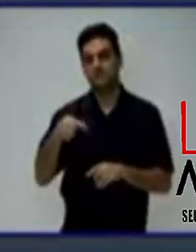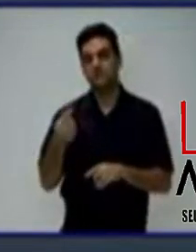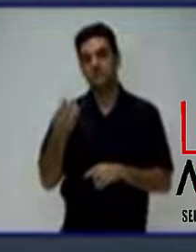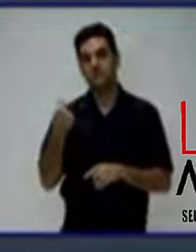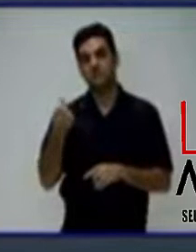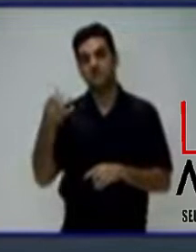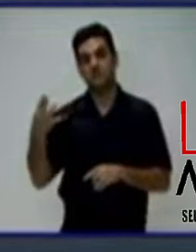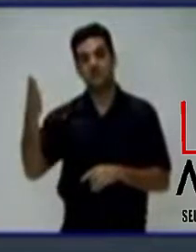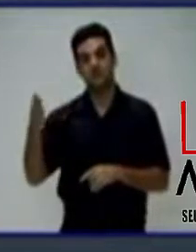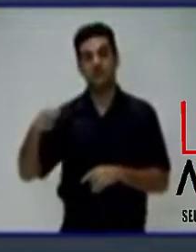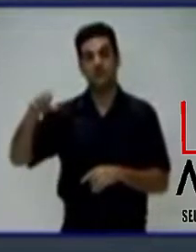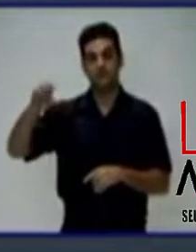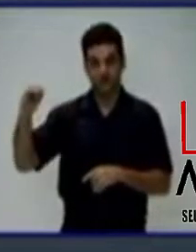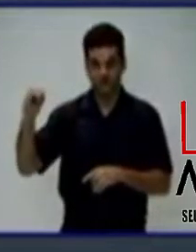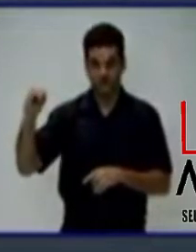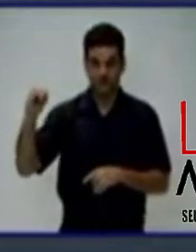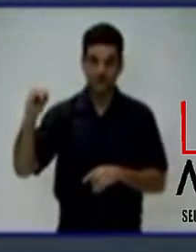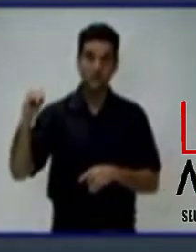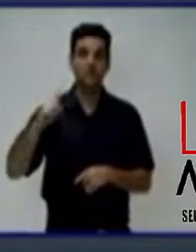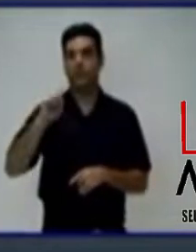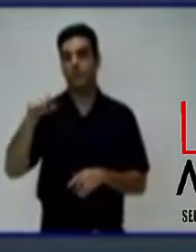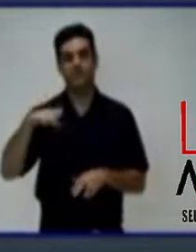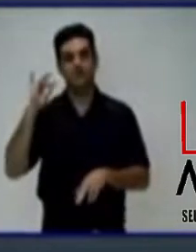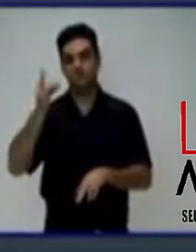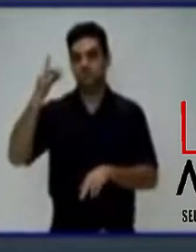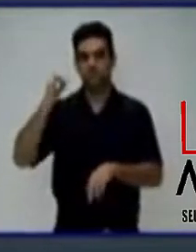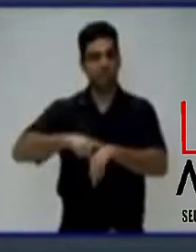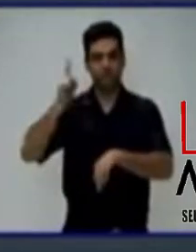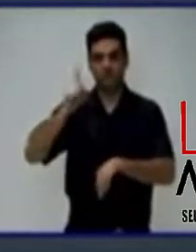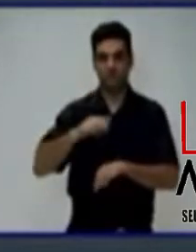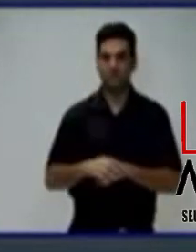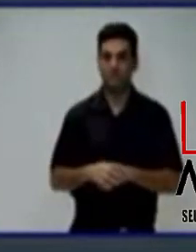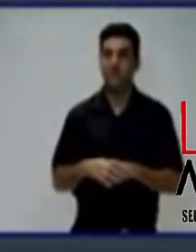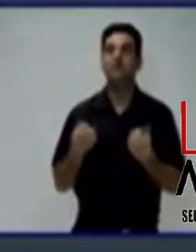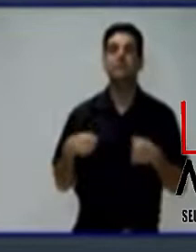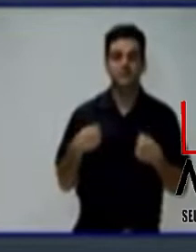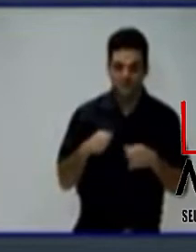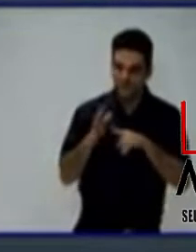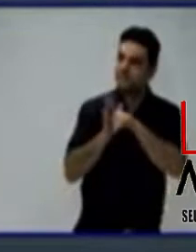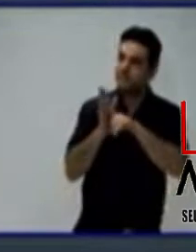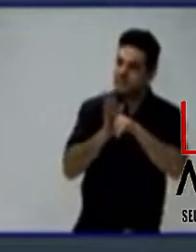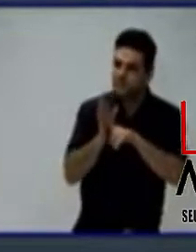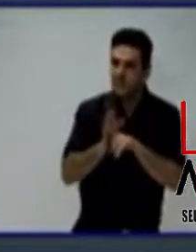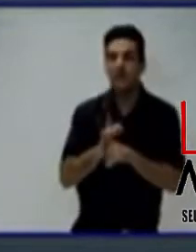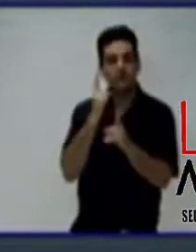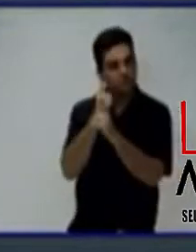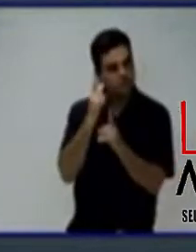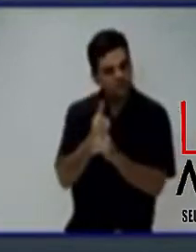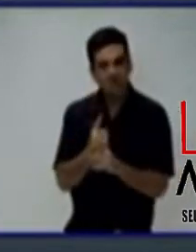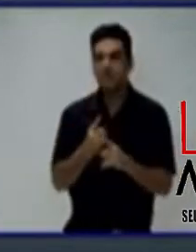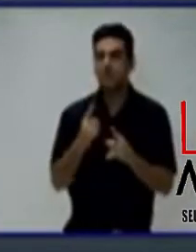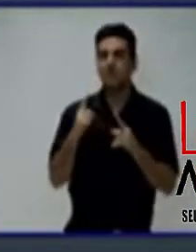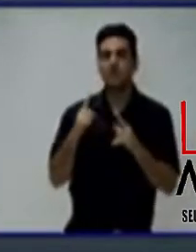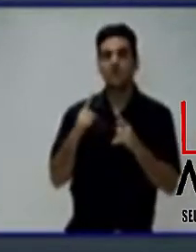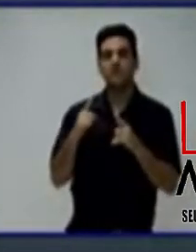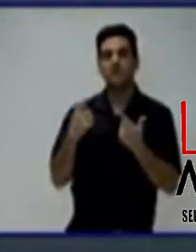6.064 de 1990, não é automática. Eu entendo que se deve exigir para sua configuração